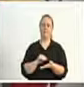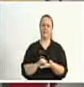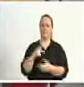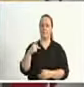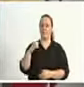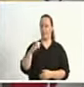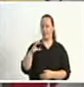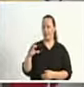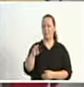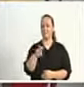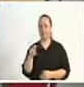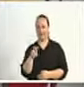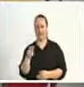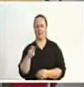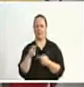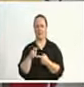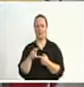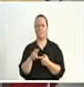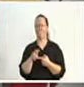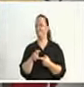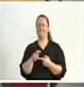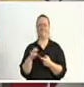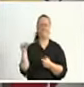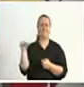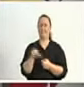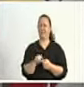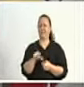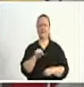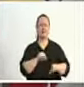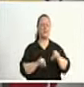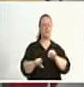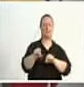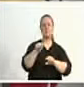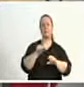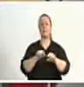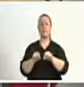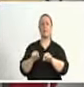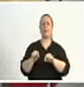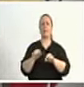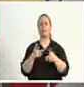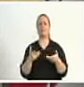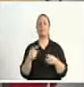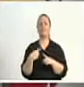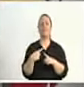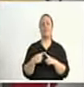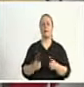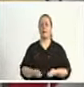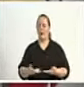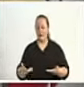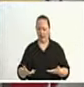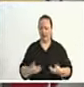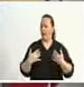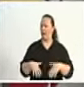55 ou 241 é injusta e seletiva. Ela elege para pagar a conta do descontrole dos gastos